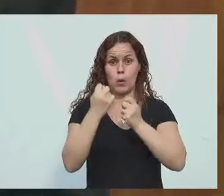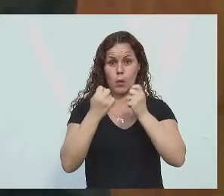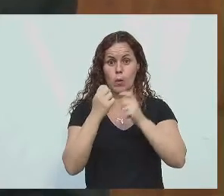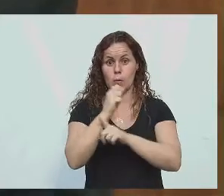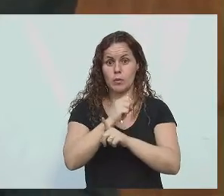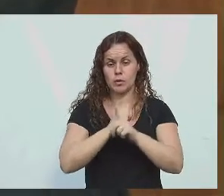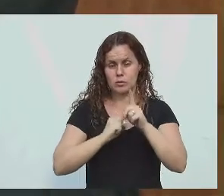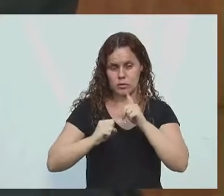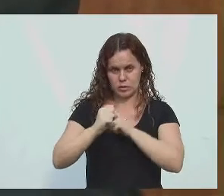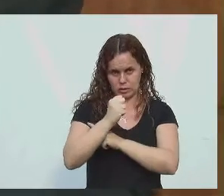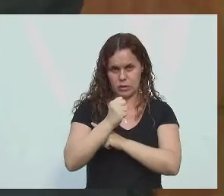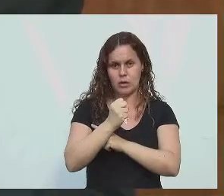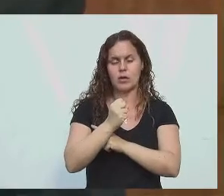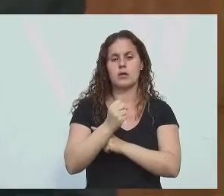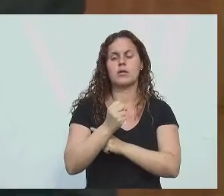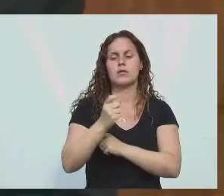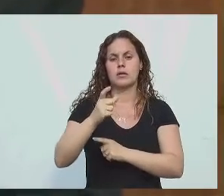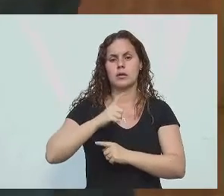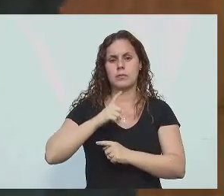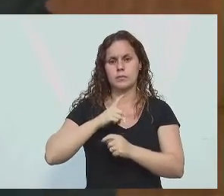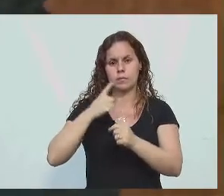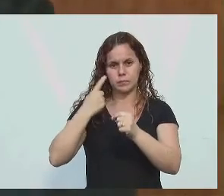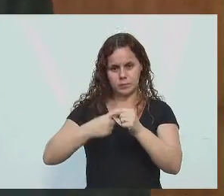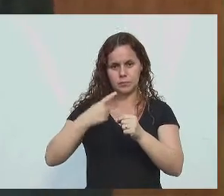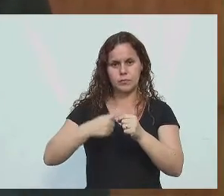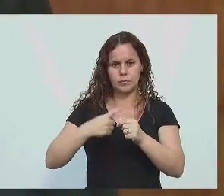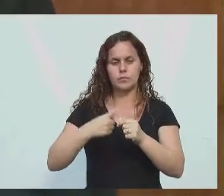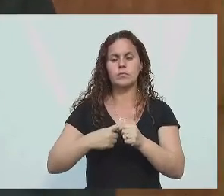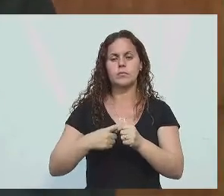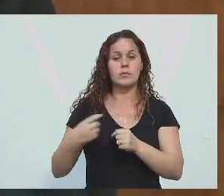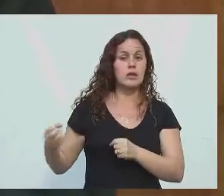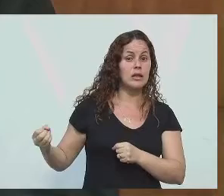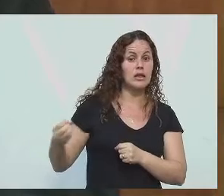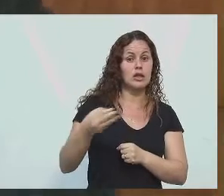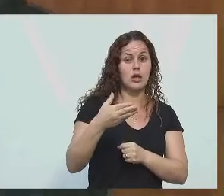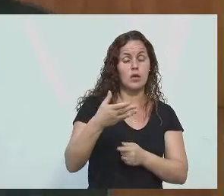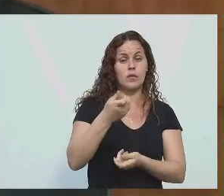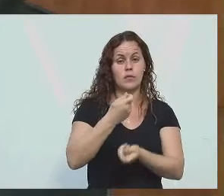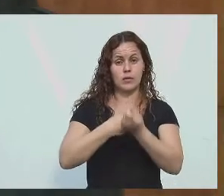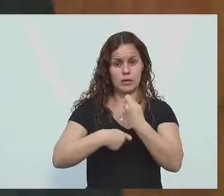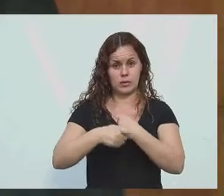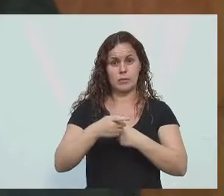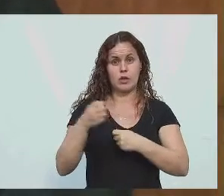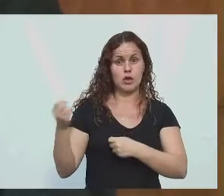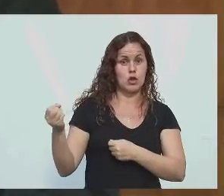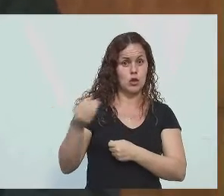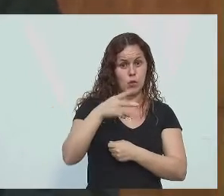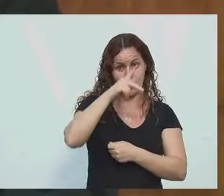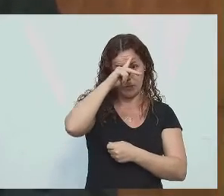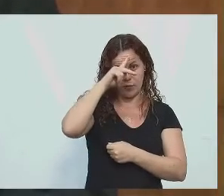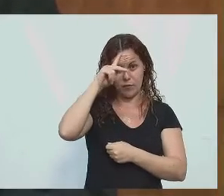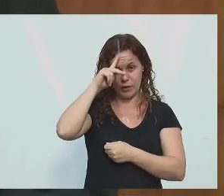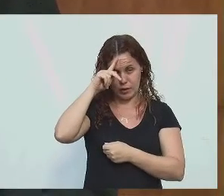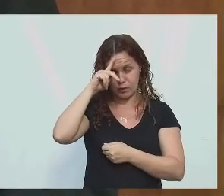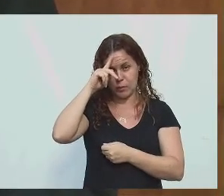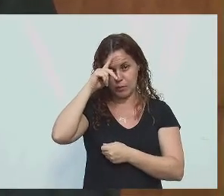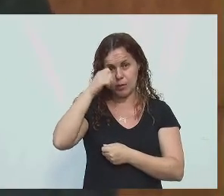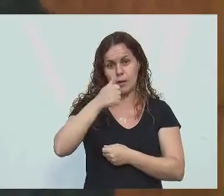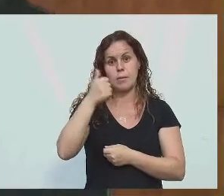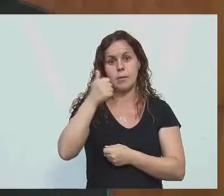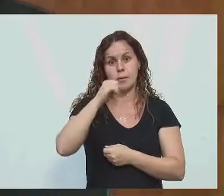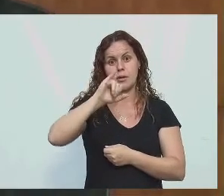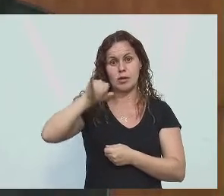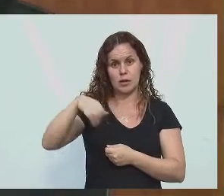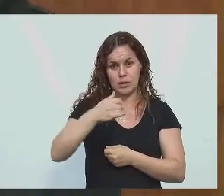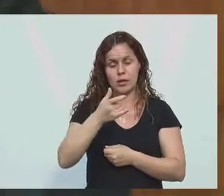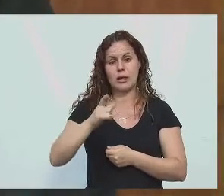sociais para a nossa cidade, e aí a nova administração, né, que vai assumir a partir do dia 1º de janeiro de 2021, ela